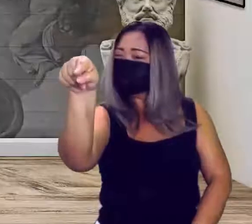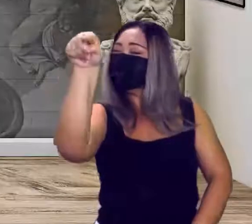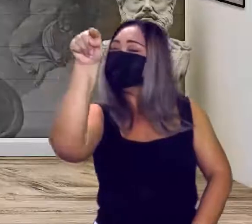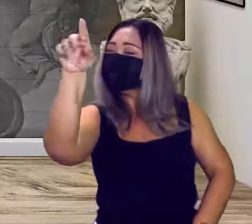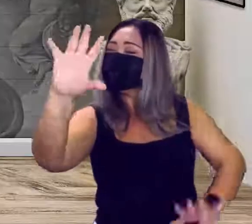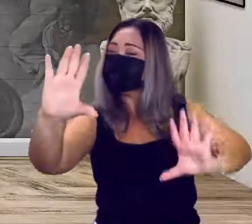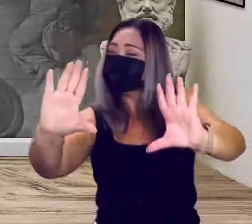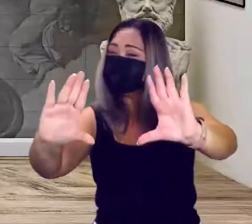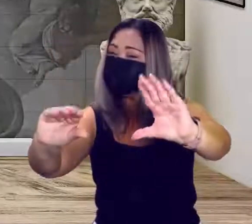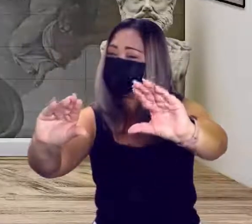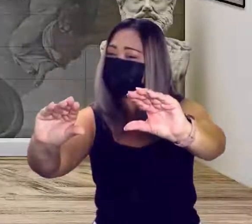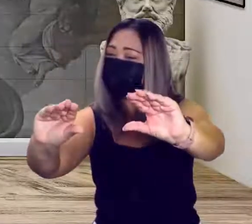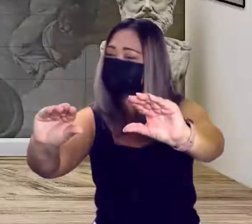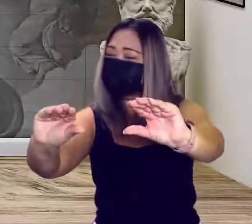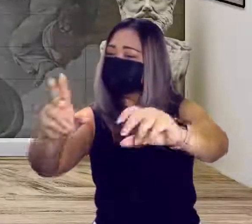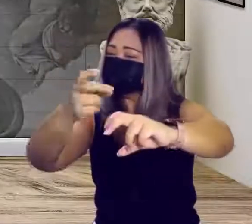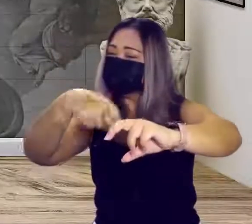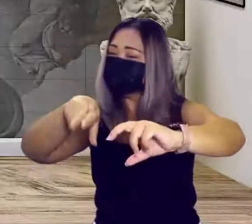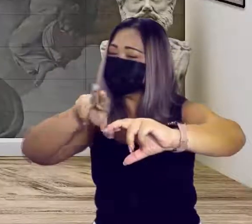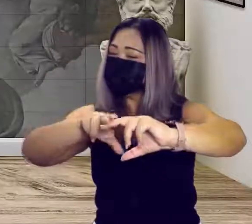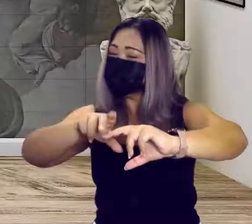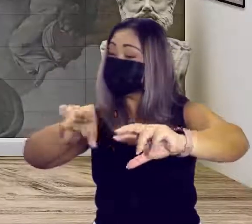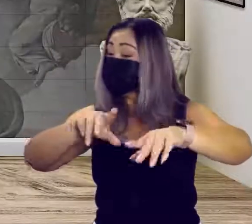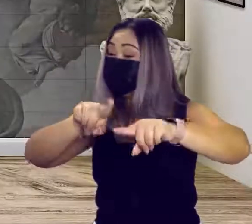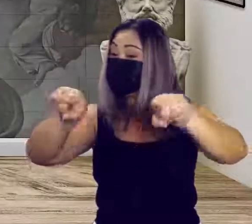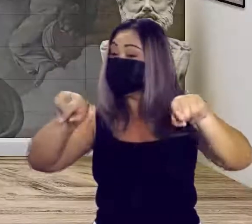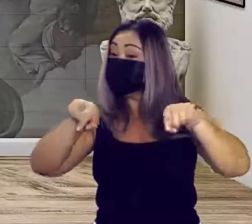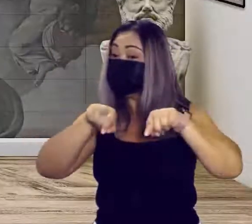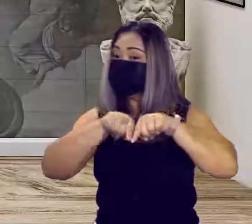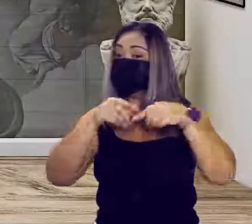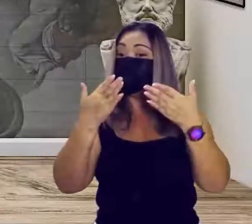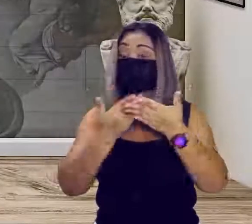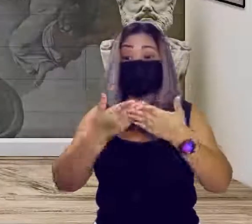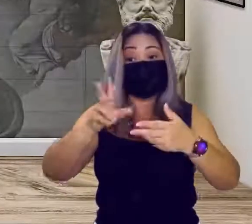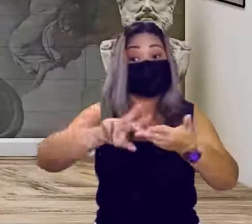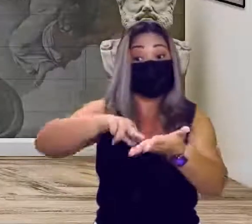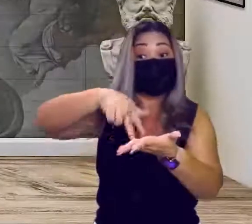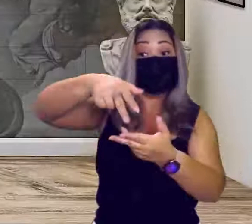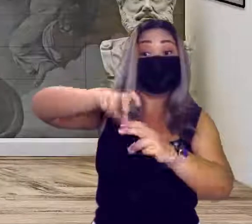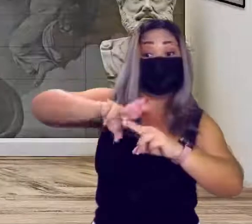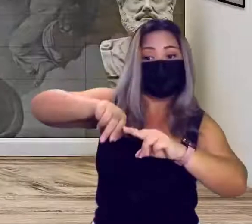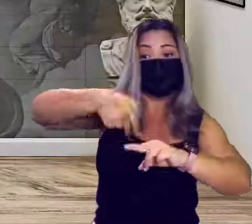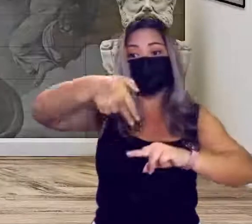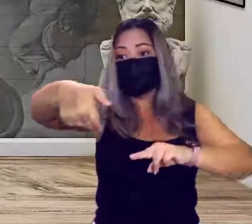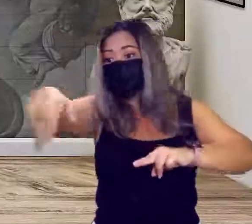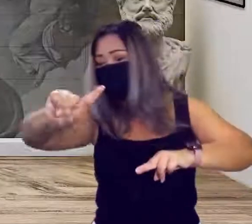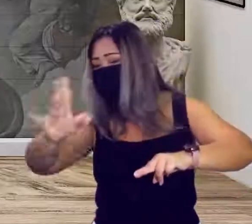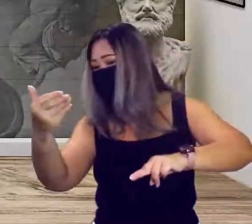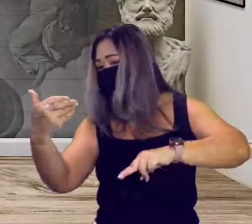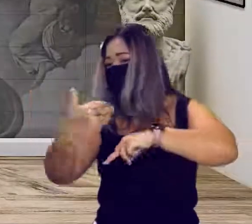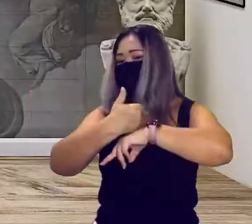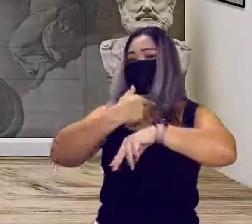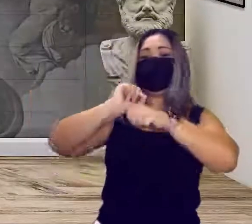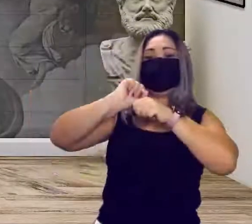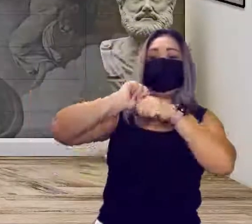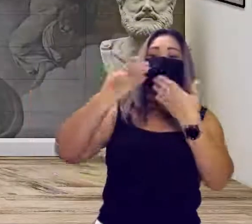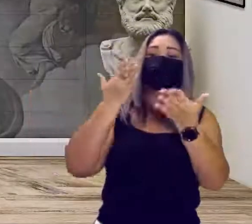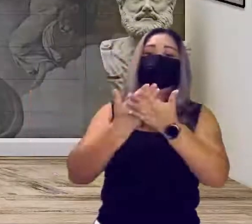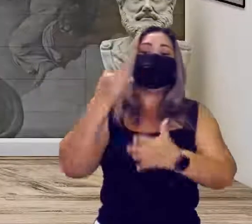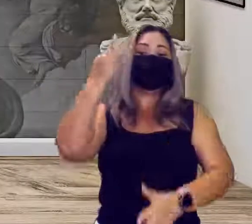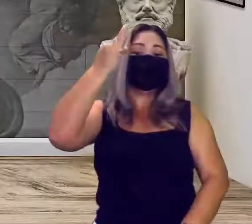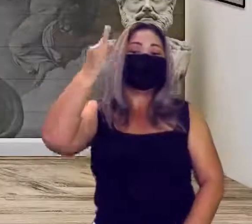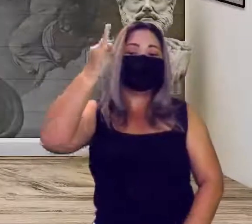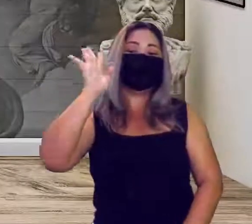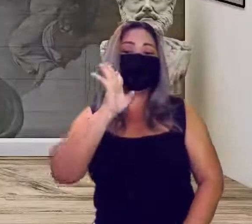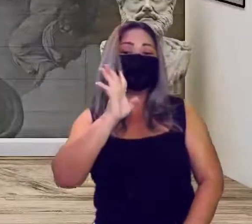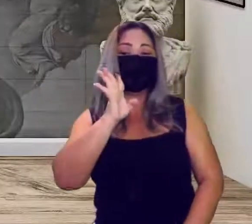do sofá, né, aí na sua sala de aula, levanta aí da sua cadeira e vamos participar dessa aula de filosofia. Muito legal.